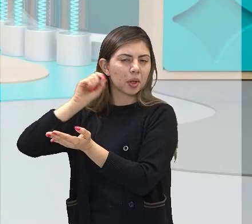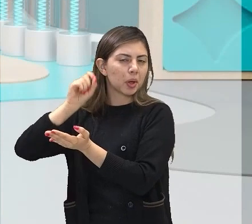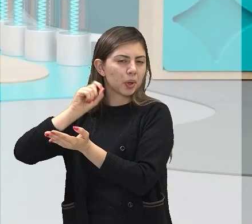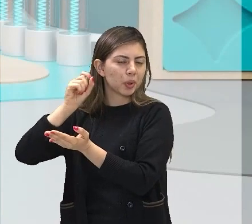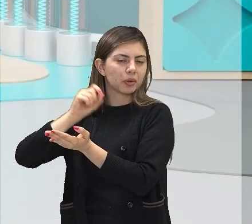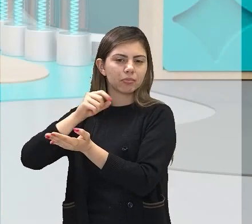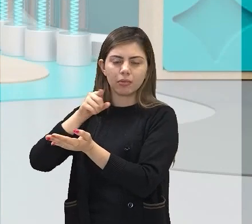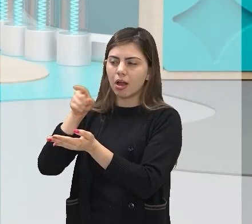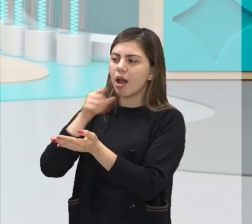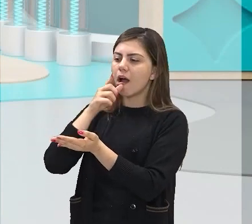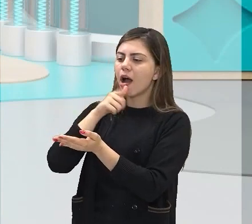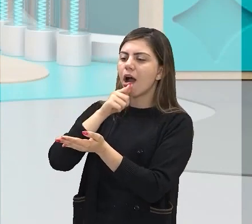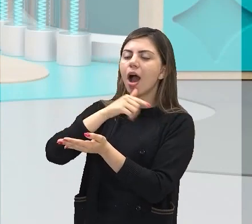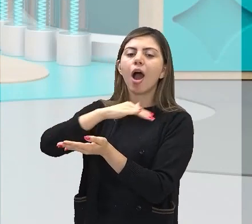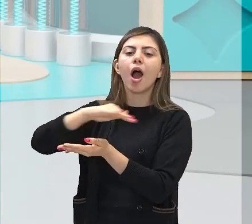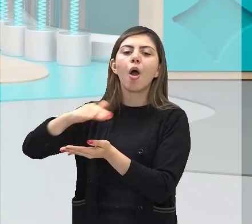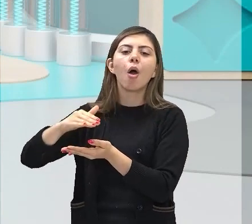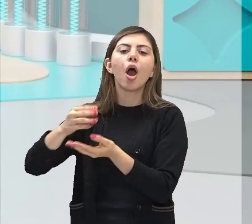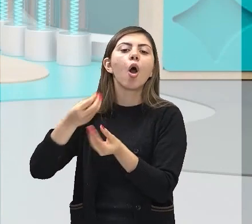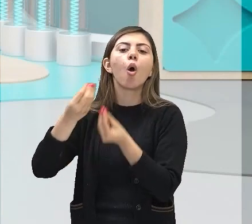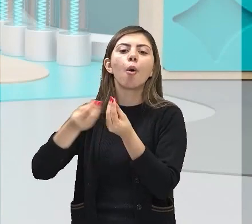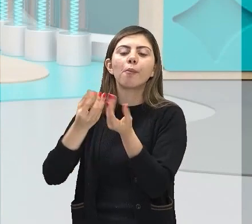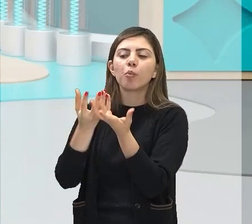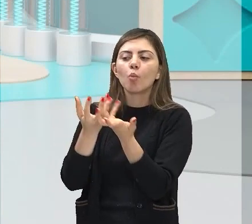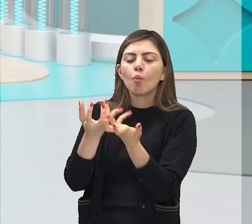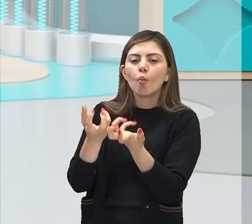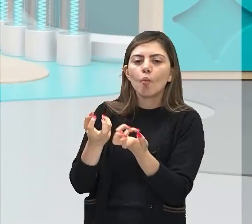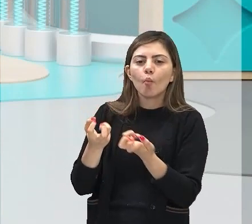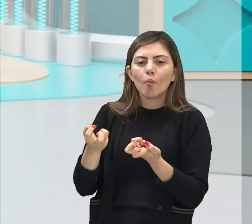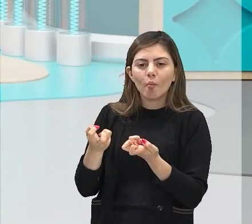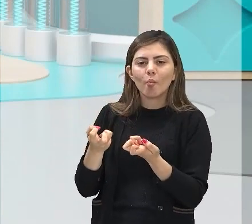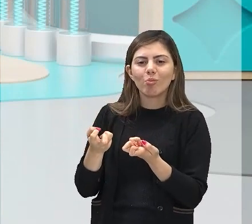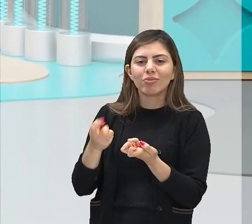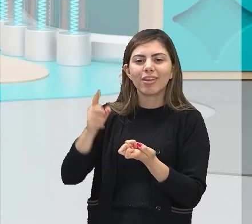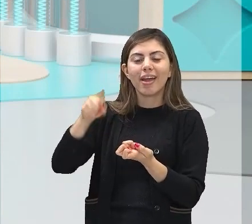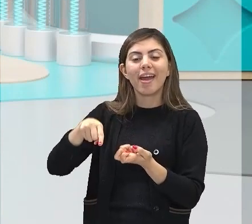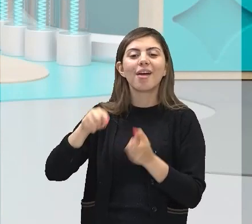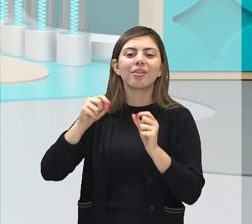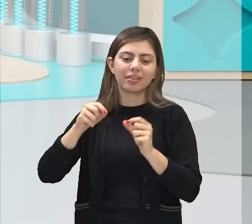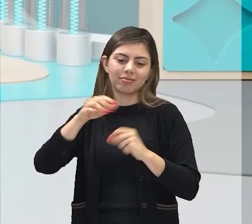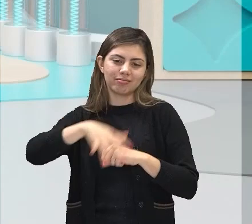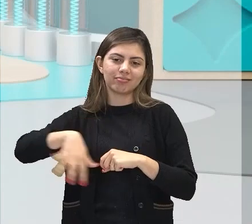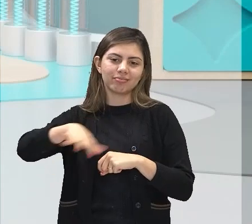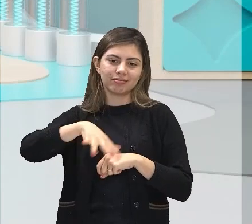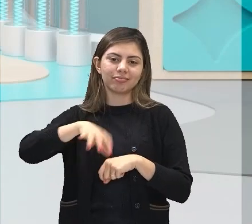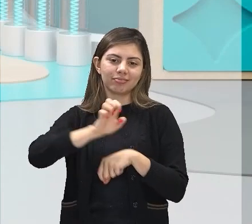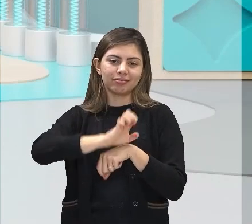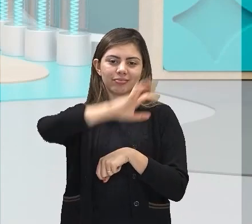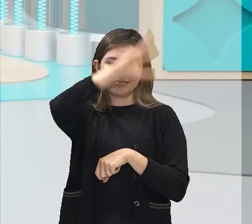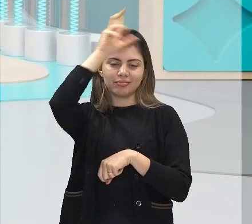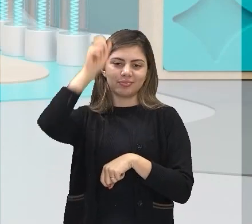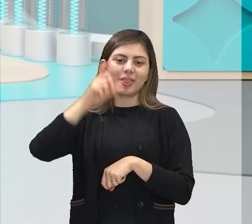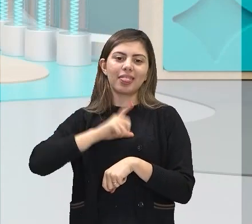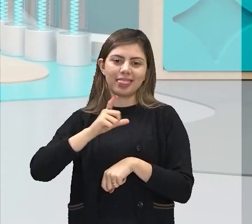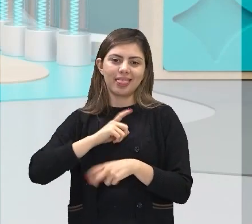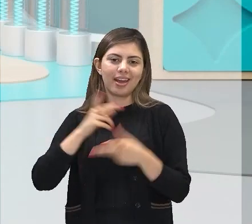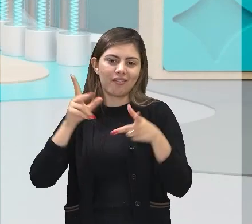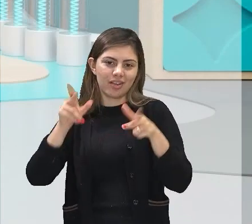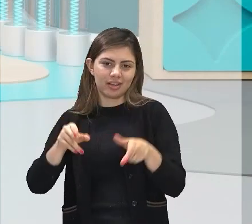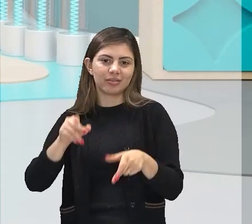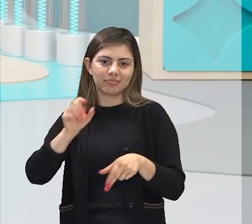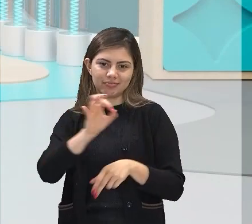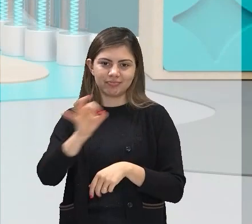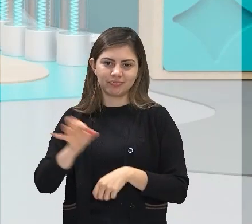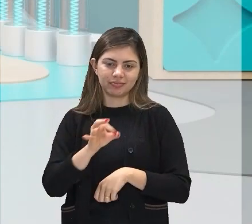que o rio, a água recuou, secou. Nós tivemos então o fenômeno da seca aqui no Amazonas, que nós vamos detalhar daqui a pouquinho para